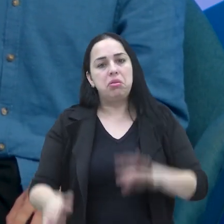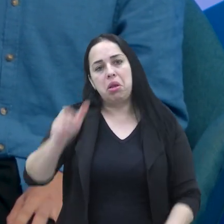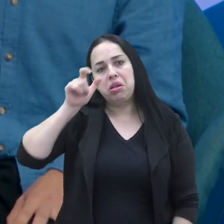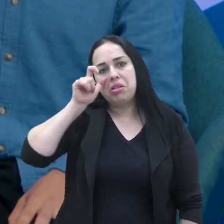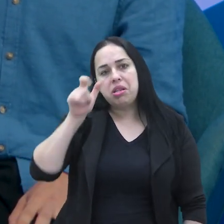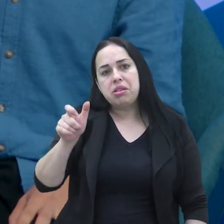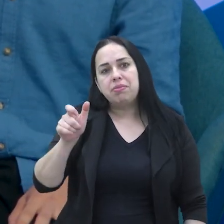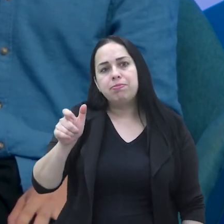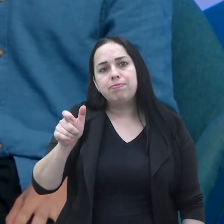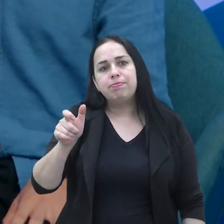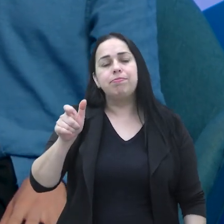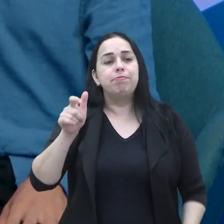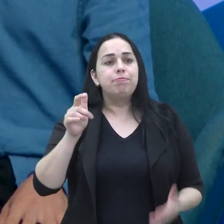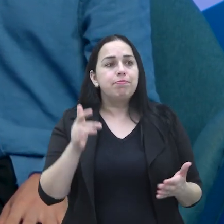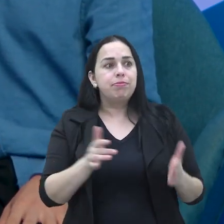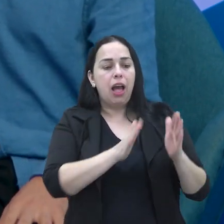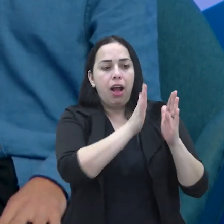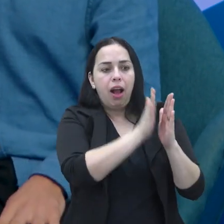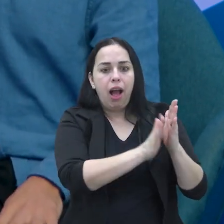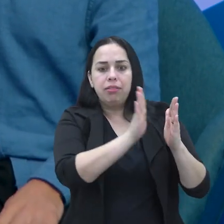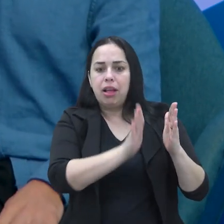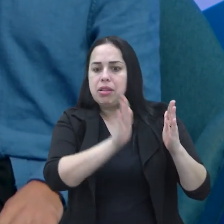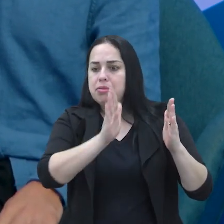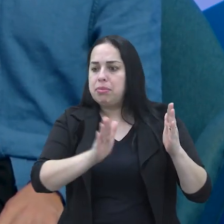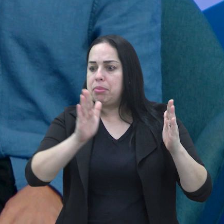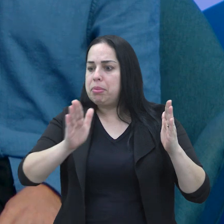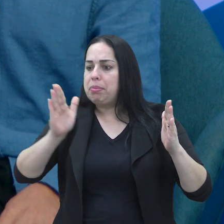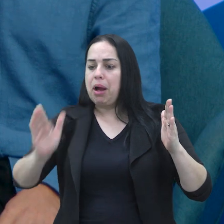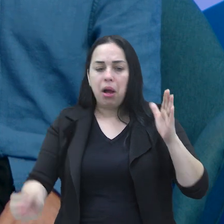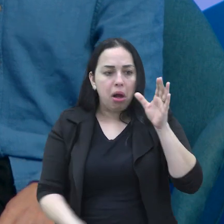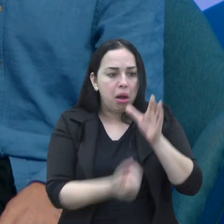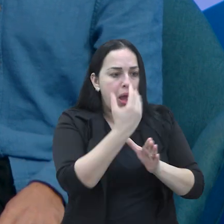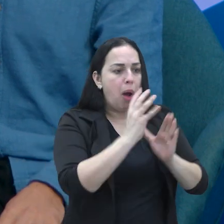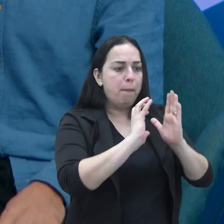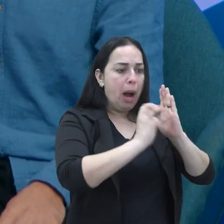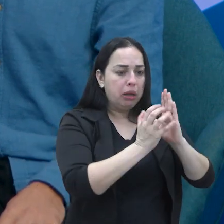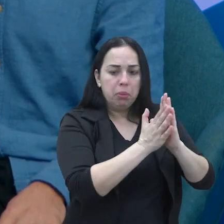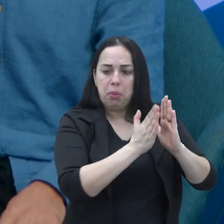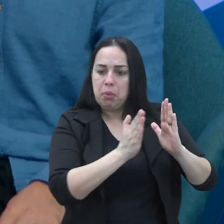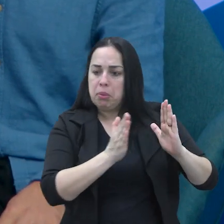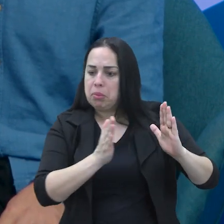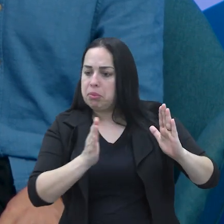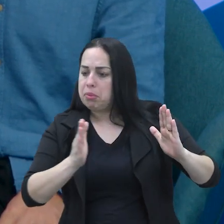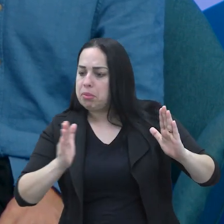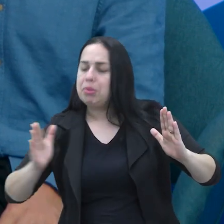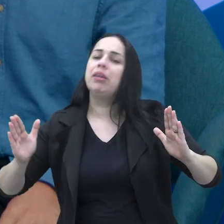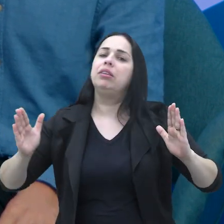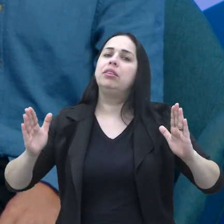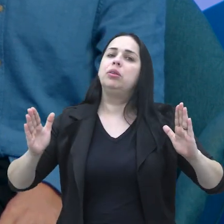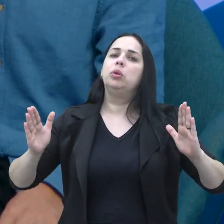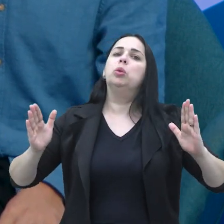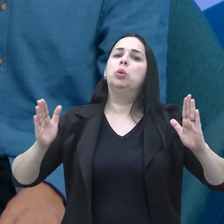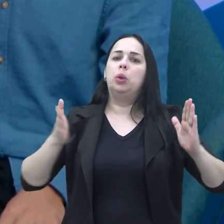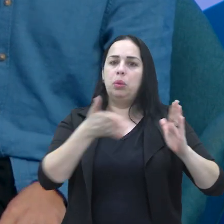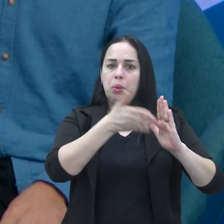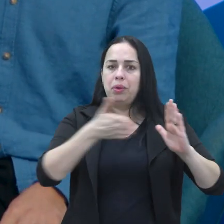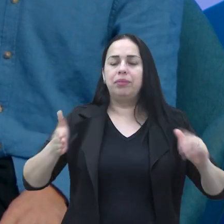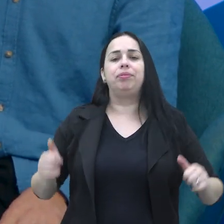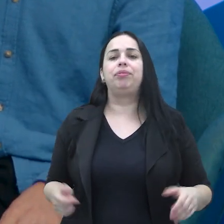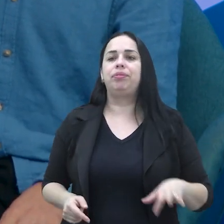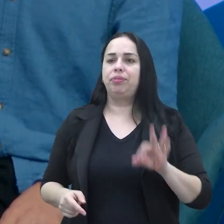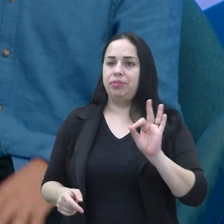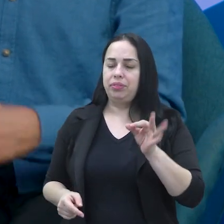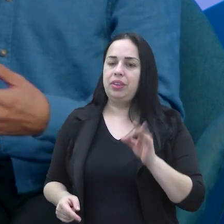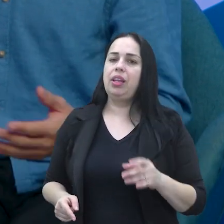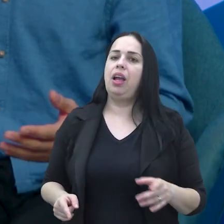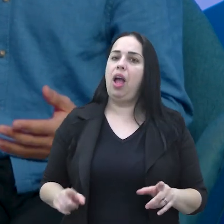Legal, interessante, né, Matheus? A gente vê cada passo para a criação do partido, o que ele representa historicamente, né? São muitos